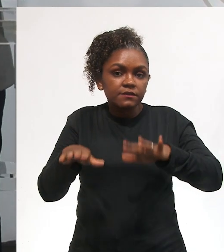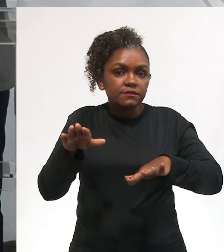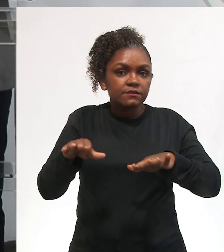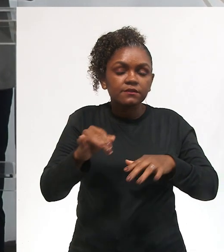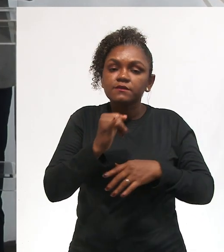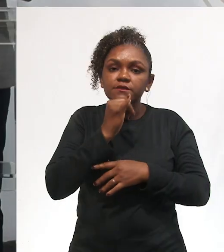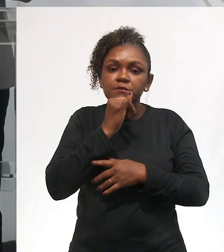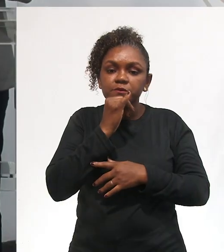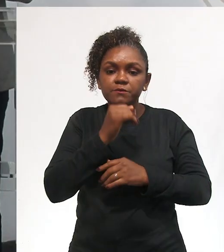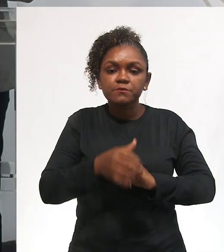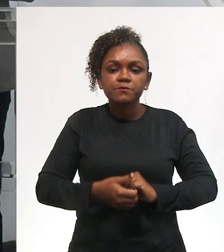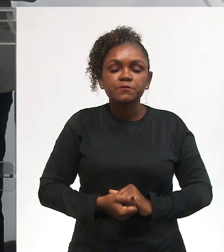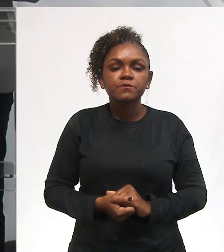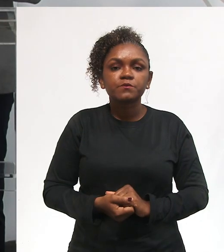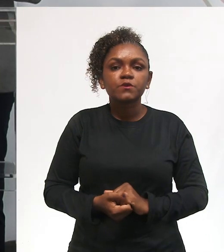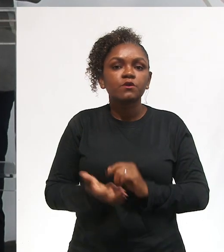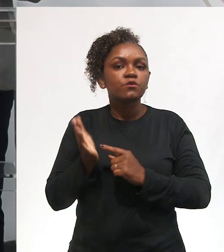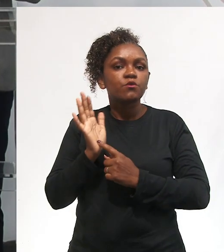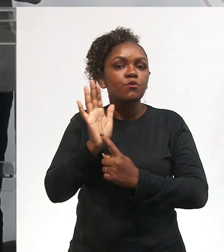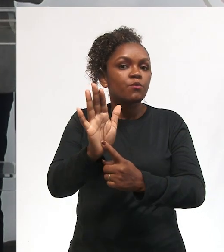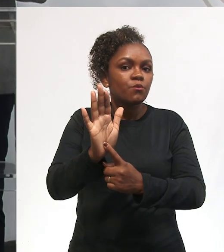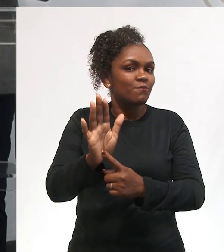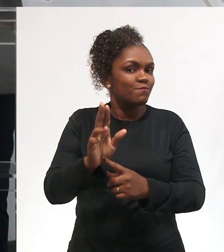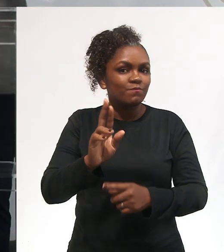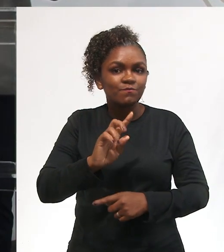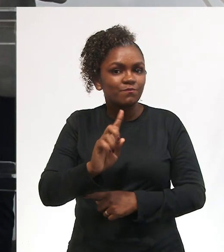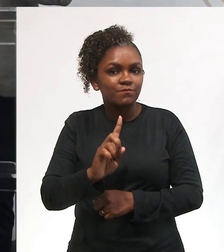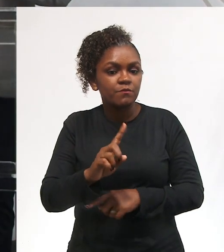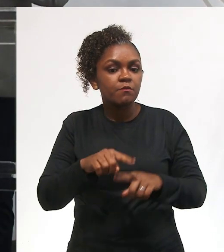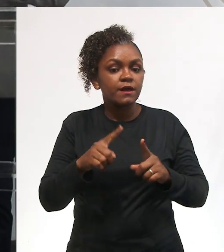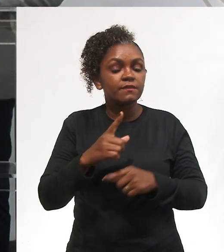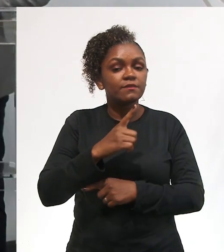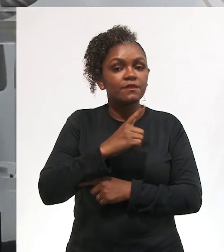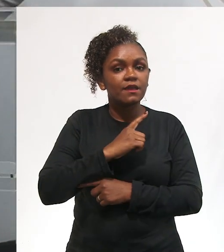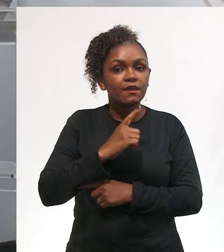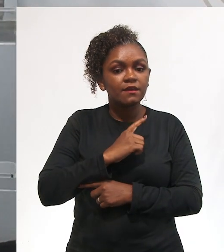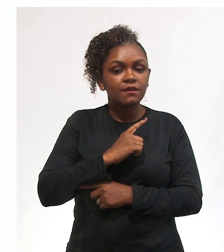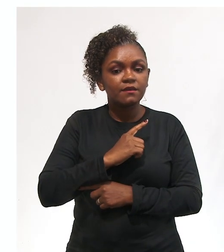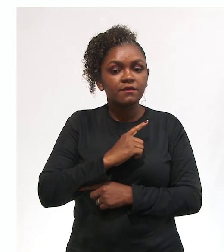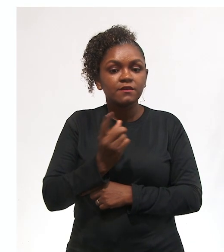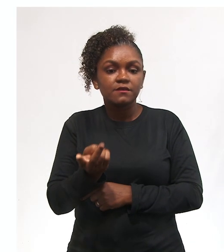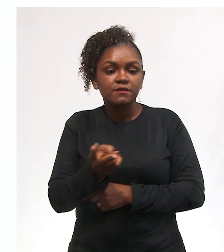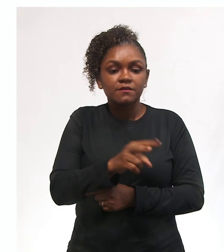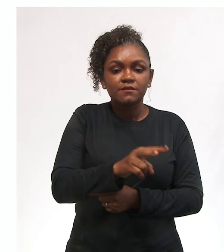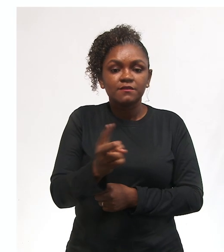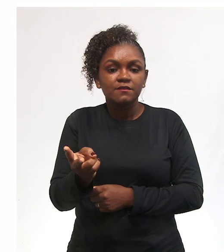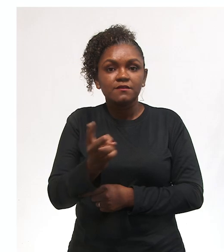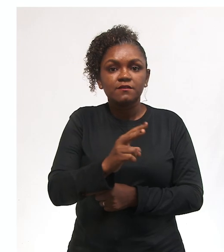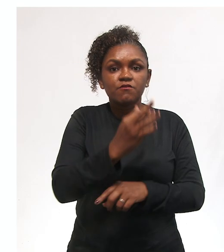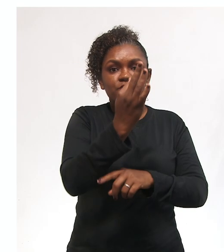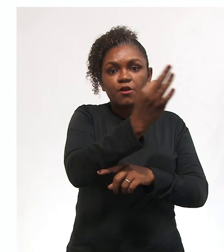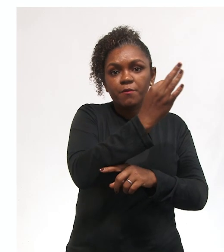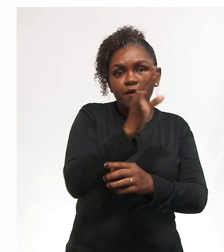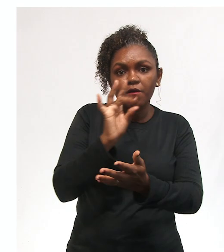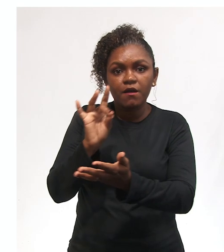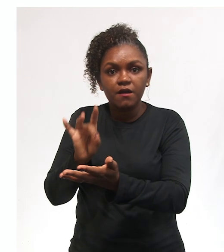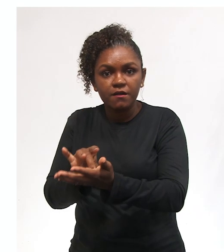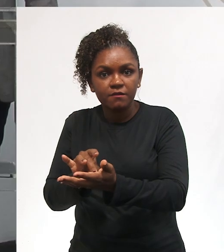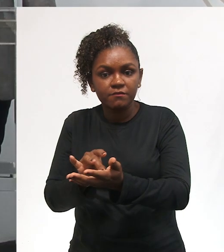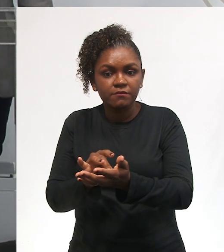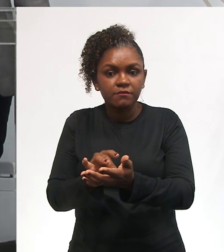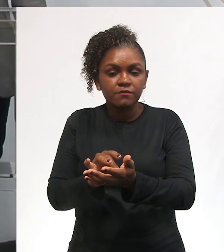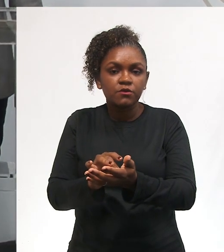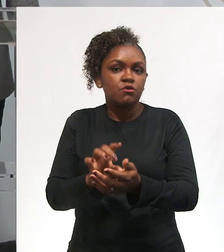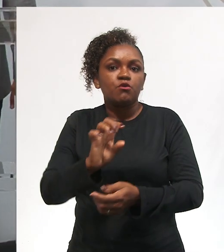ficaram ali dentro, entre o real e o formal, né, que a gente chama de oculto. Oculto não é